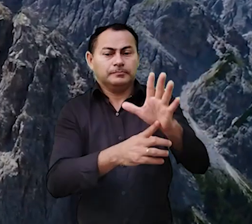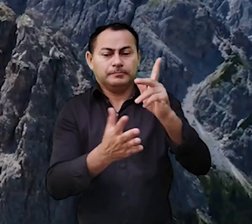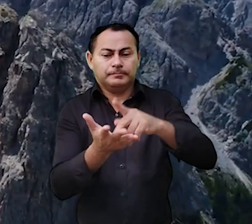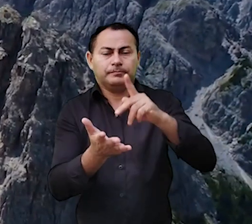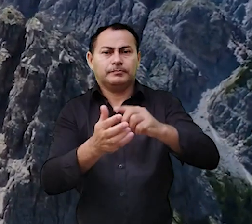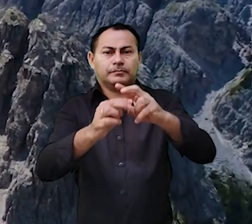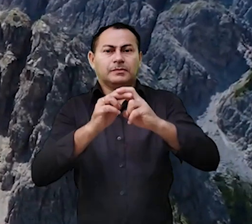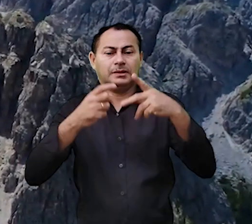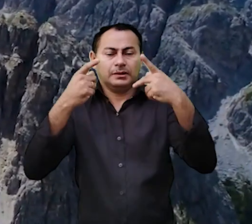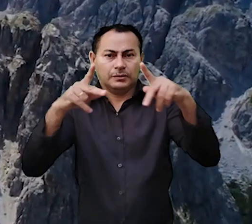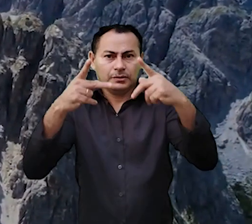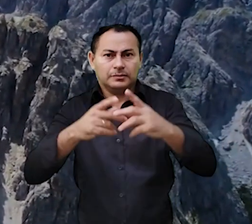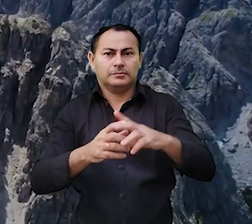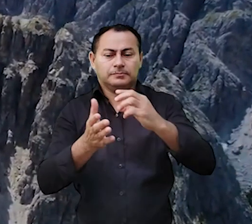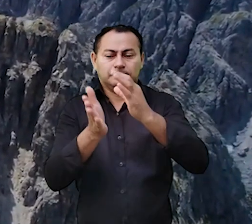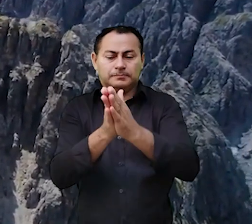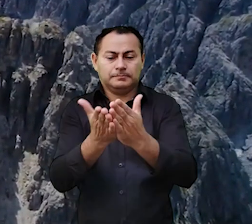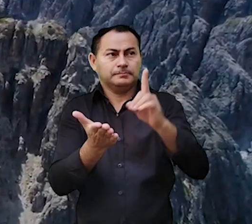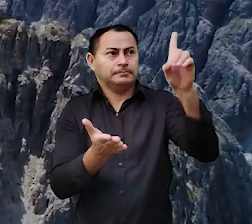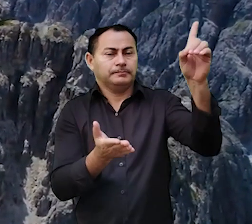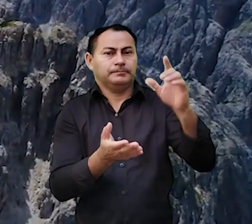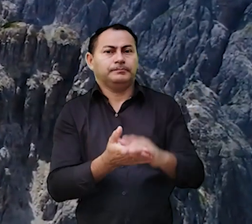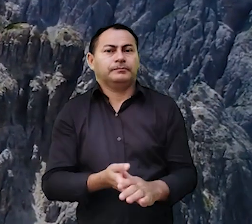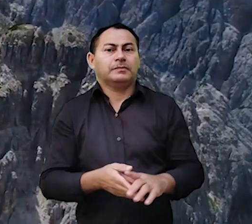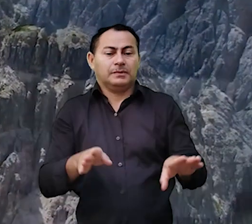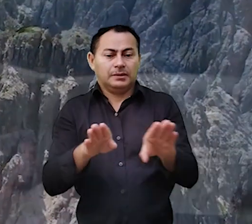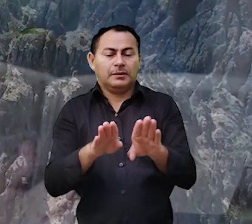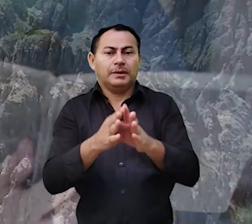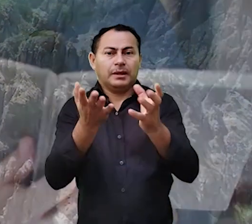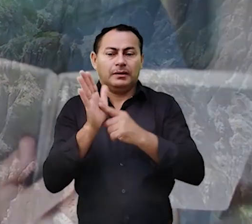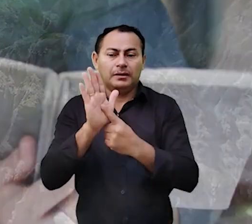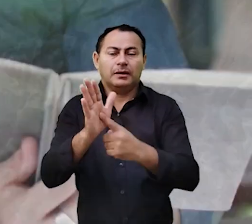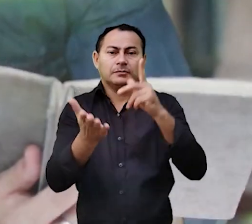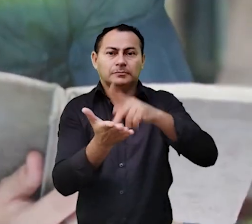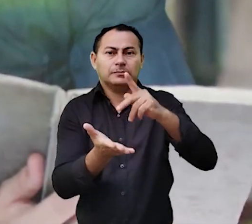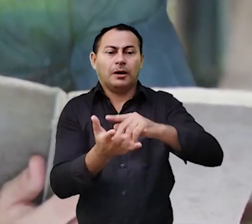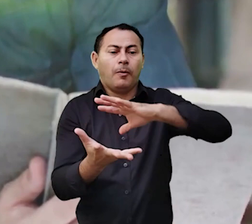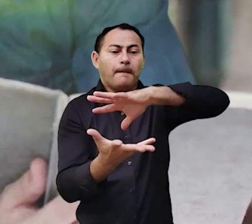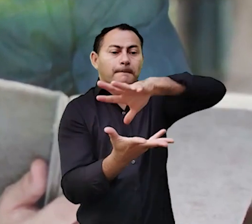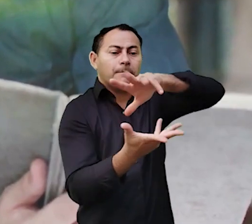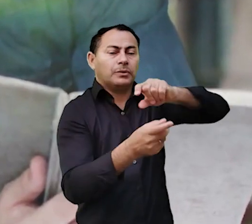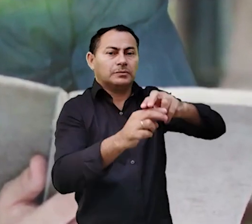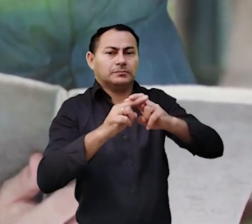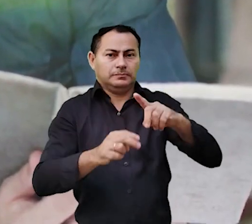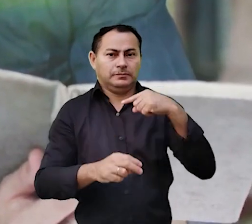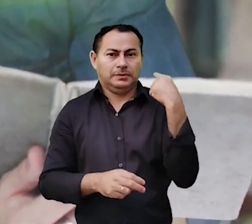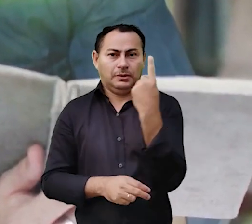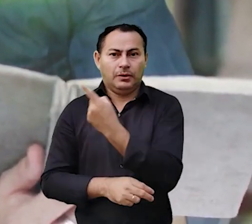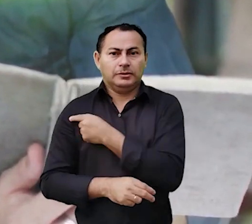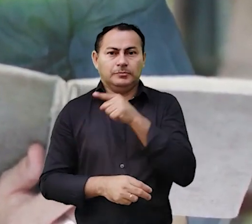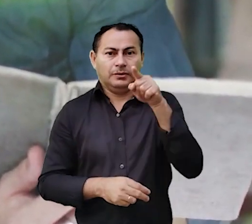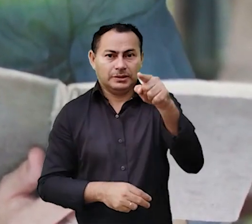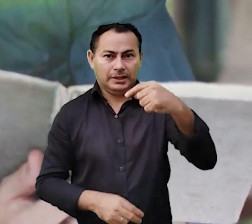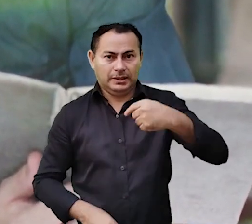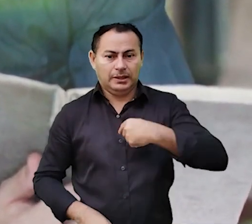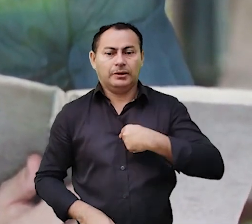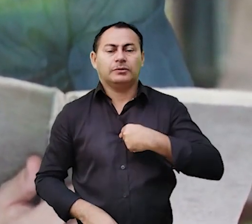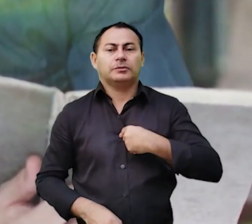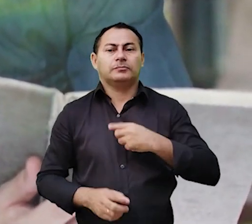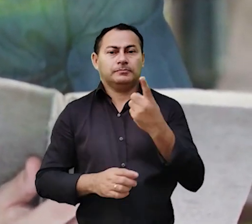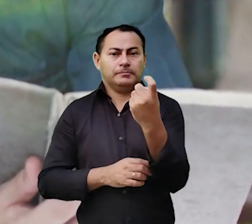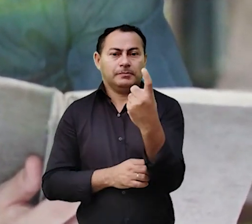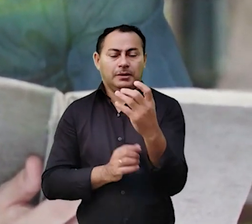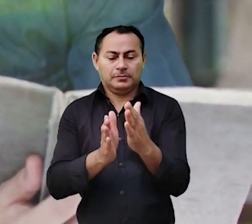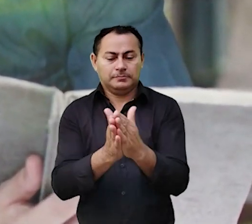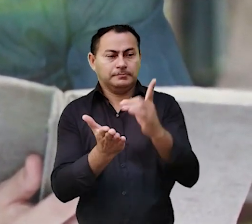revelado a verdade através da natureza e das Escrituras. Ele também quer revelar a verdade ao mundo através de nós. Você e eu somos